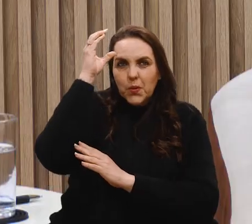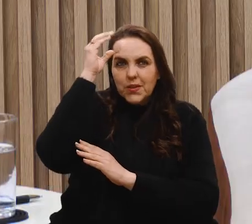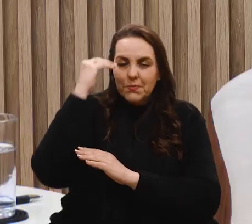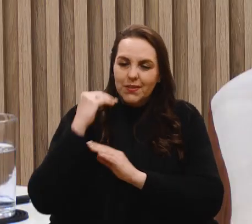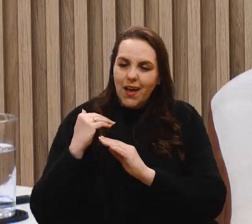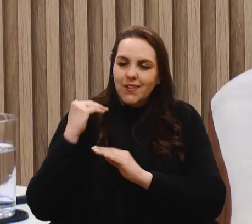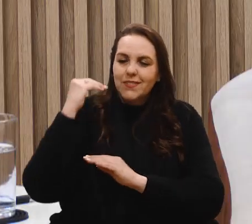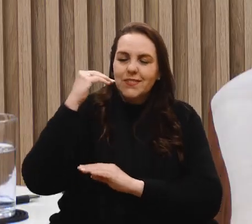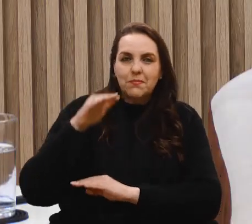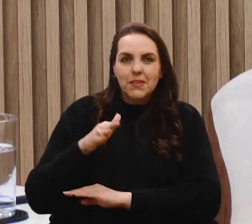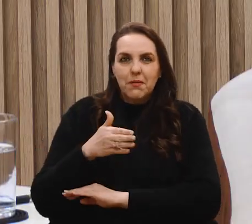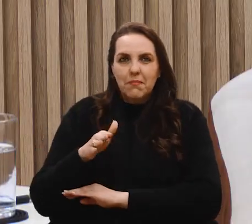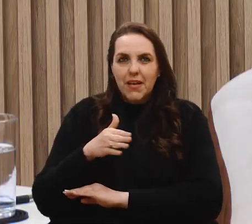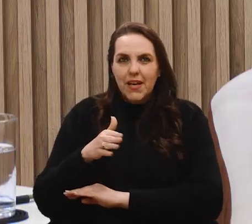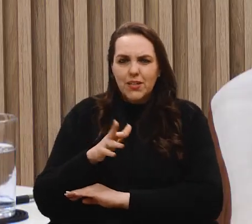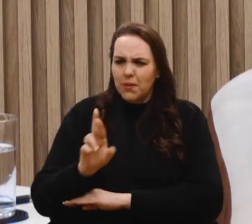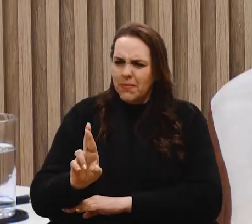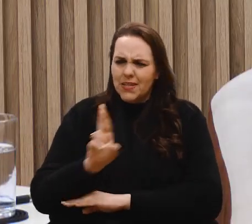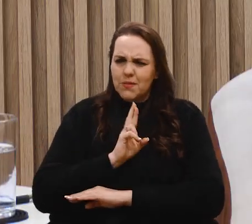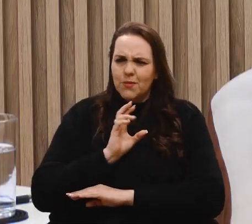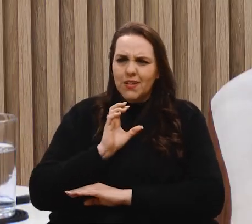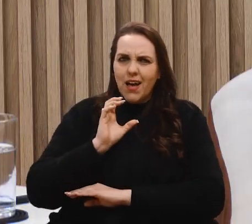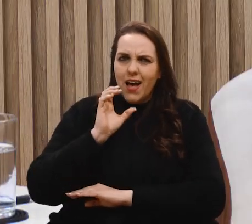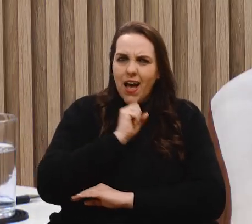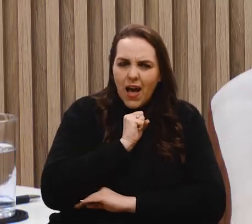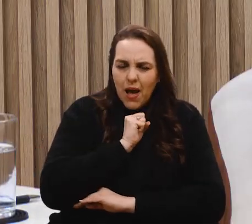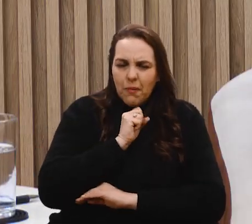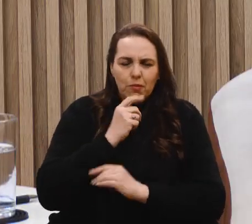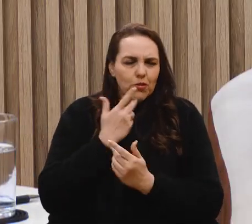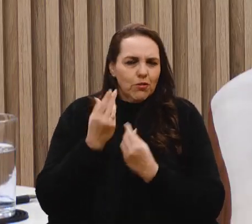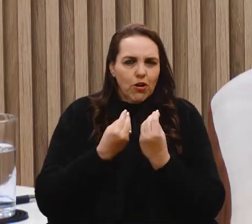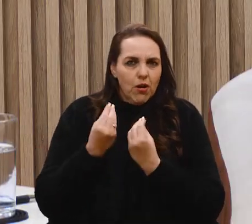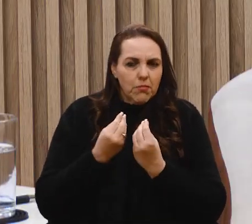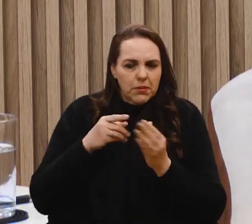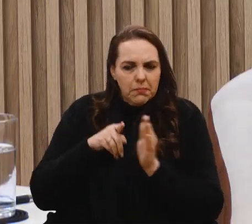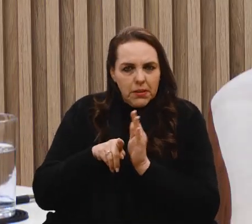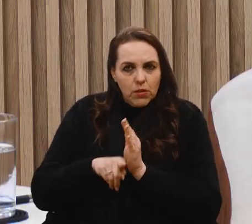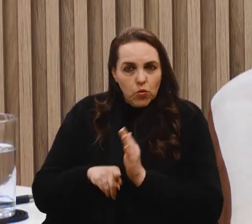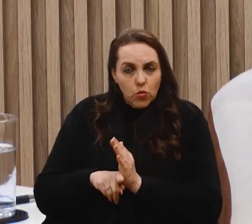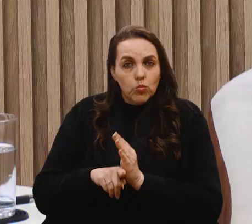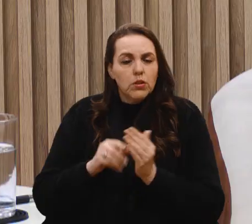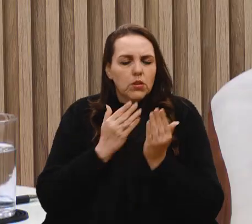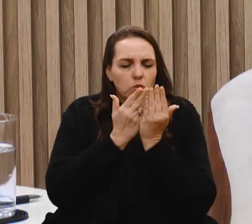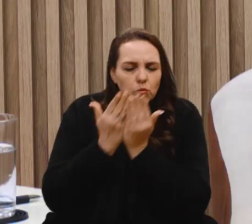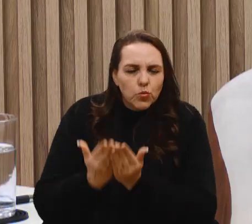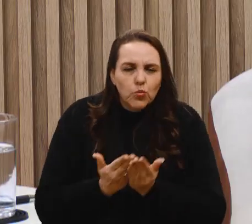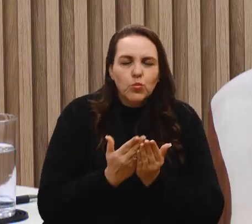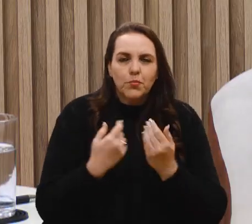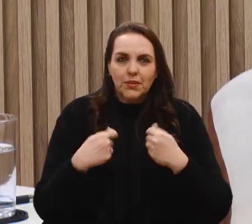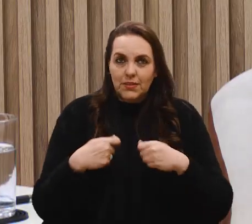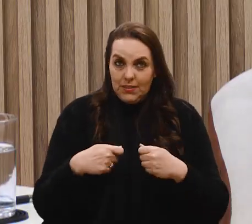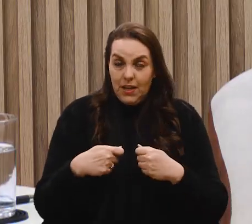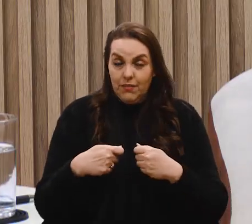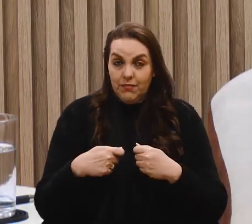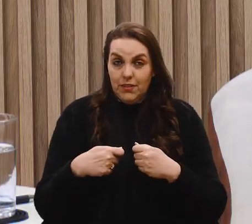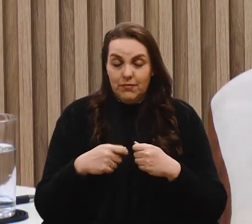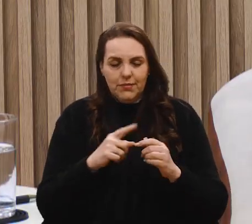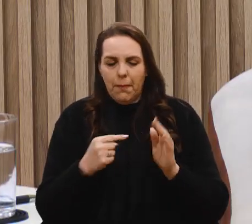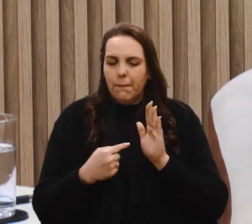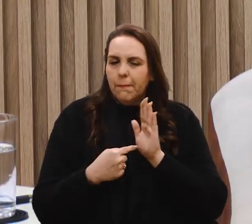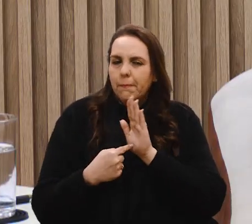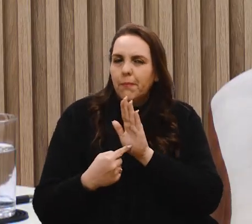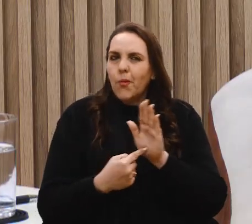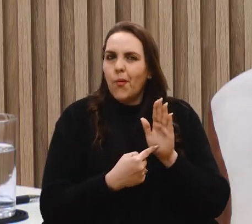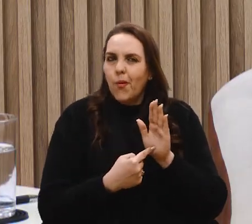da média? Responde rapidamente a perguntas que envolvem certo estudo. Esses são indícios,